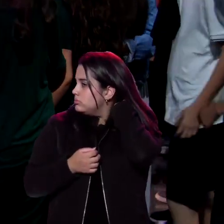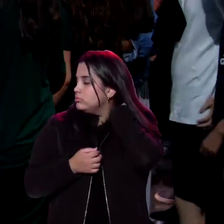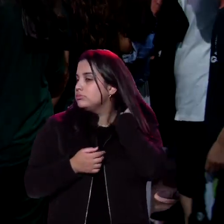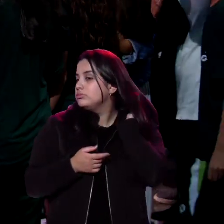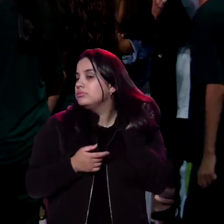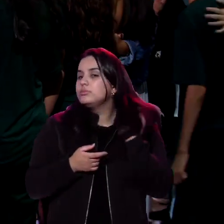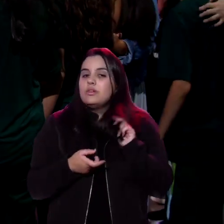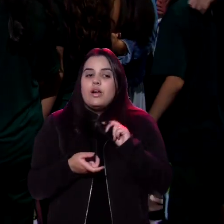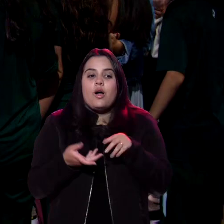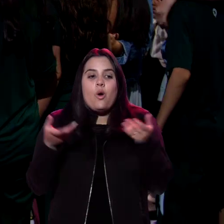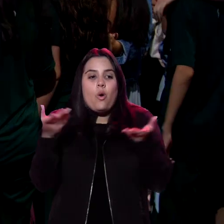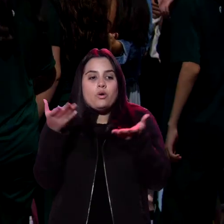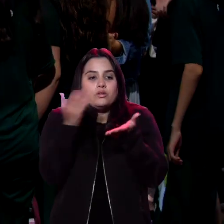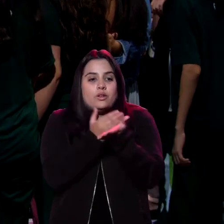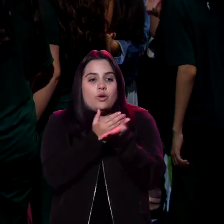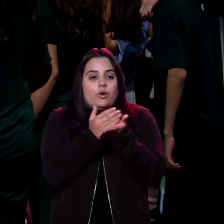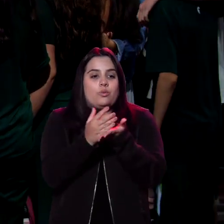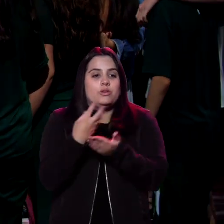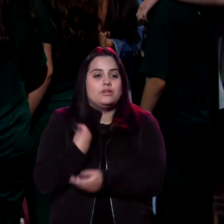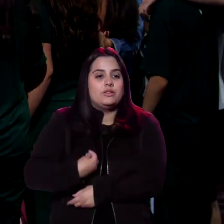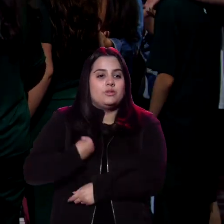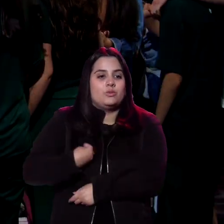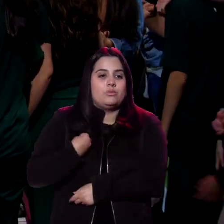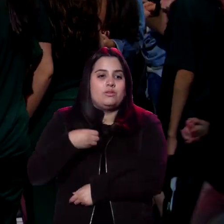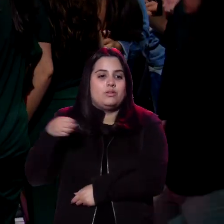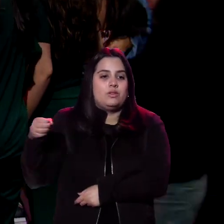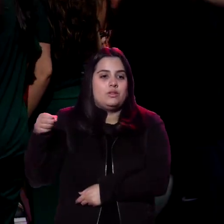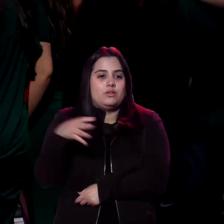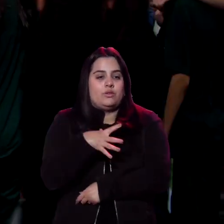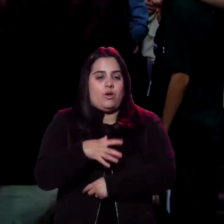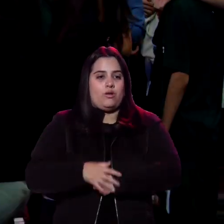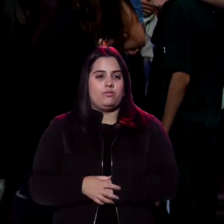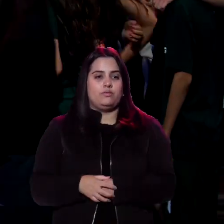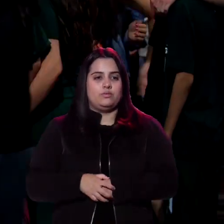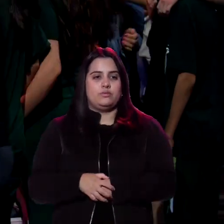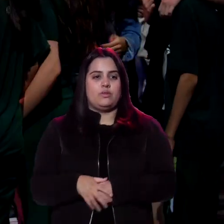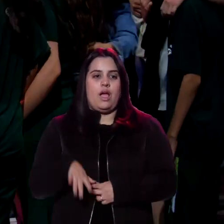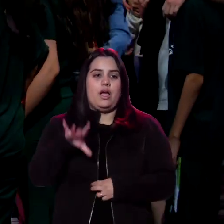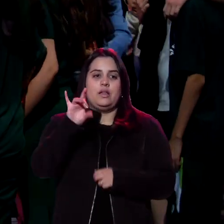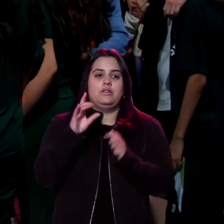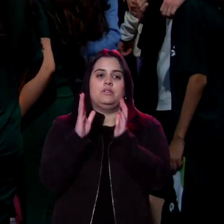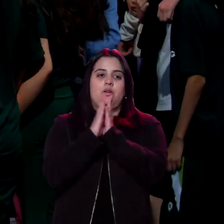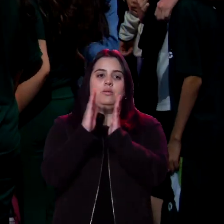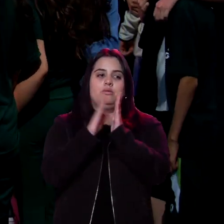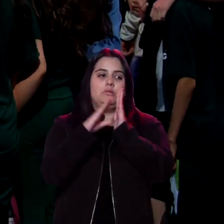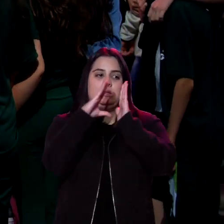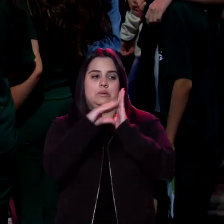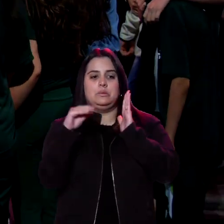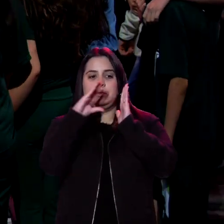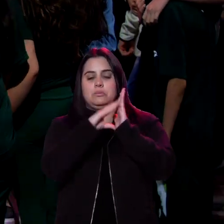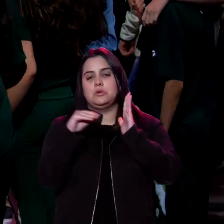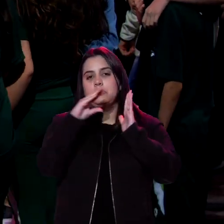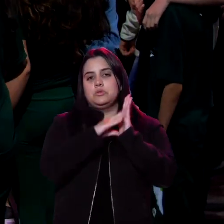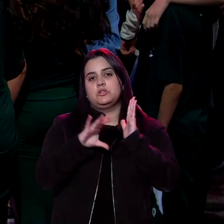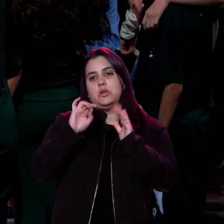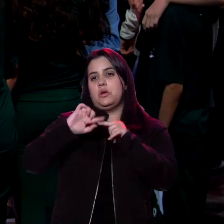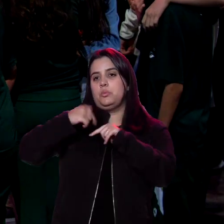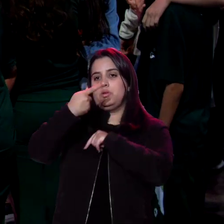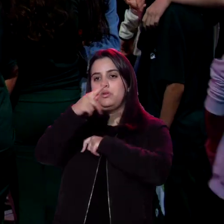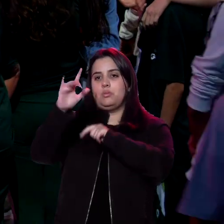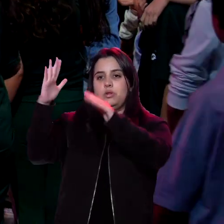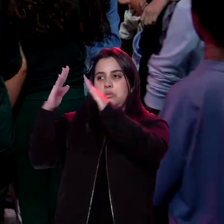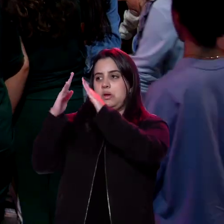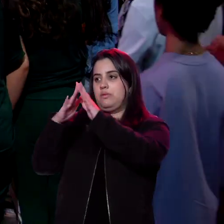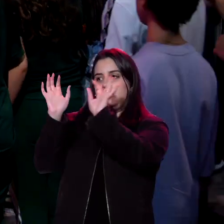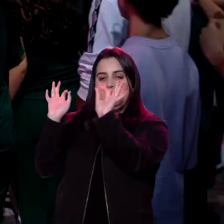Hoje você está iniciando uma vida nova. Não é uma reza que você vai repetir comigo e depois vai para sua casa e vai estar